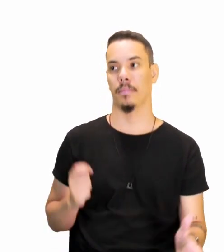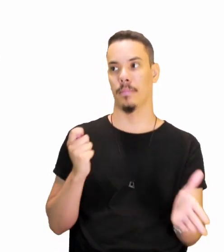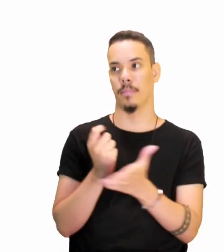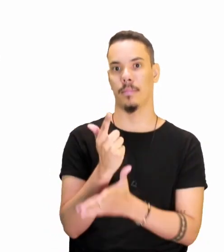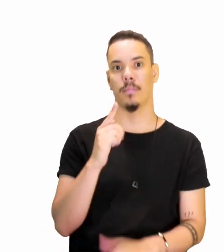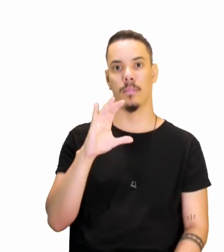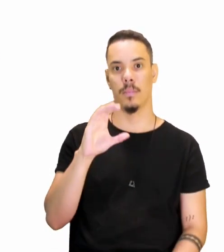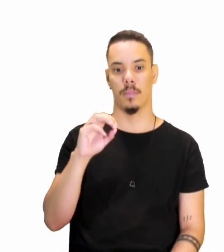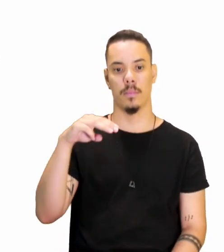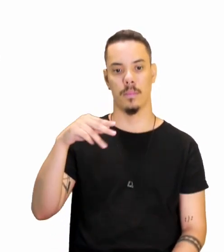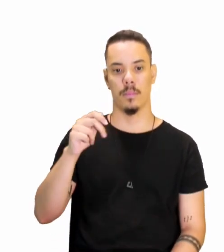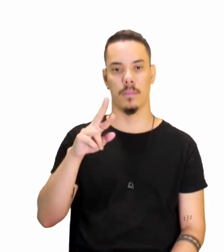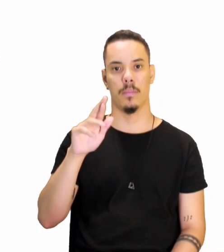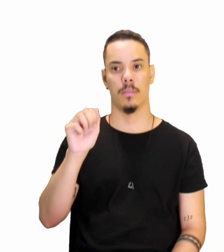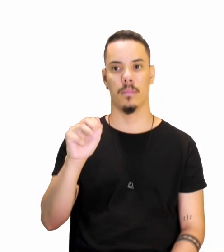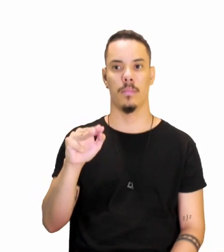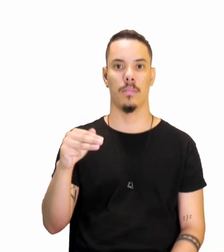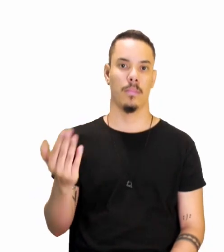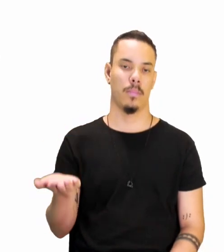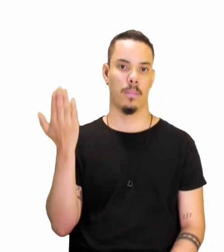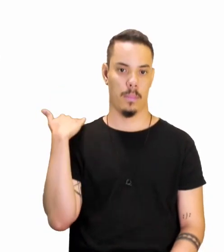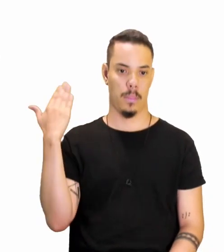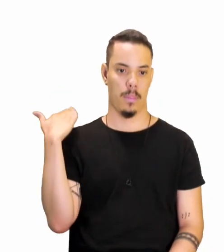compraram, ó,